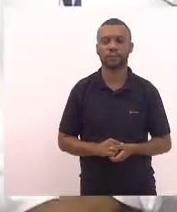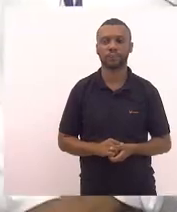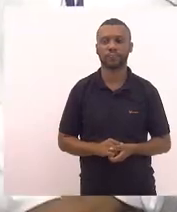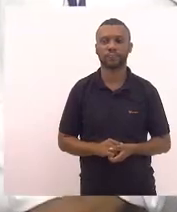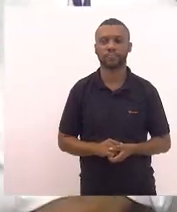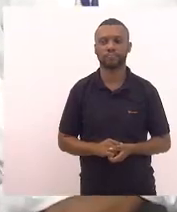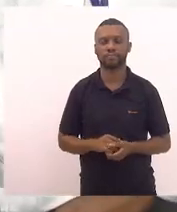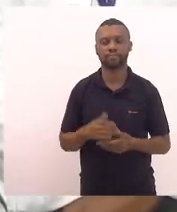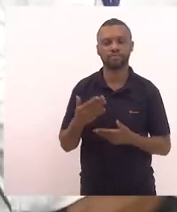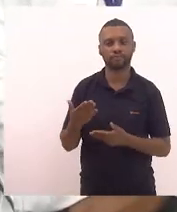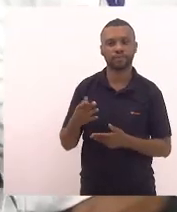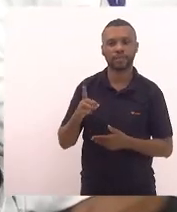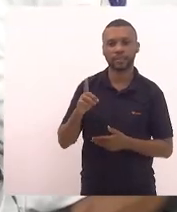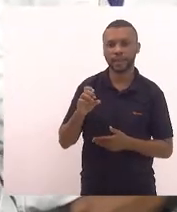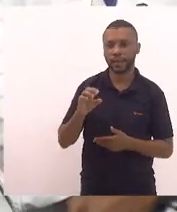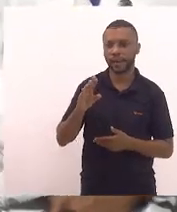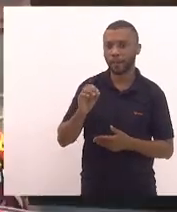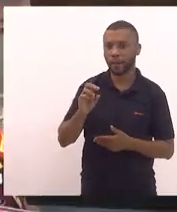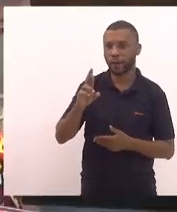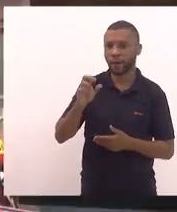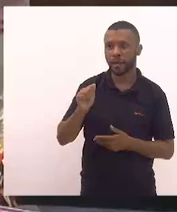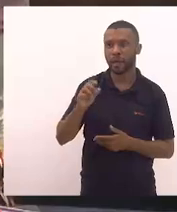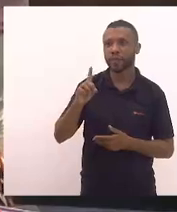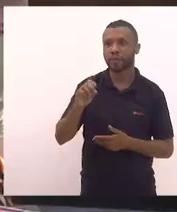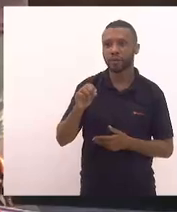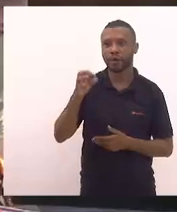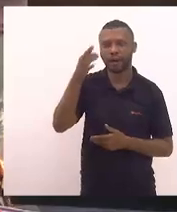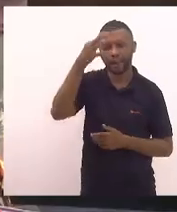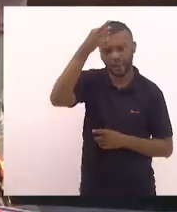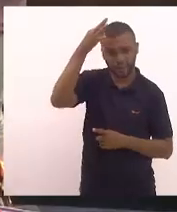Senhora Débora do Espírito Santo da Silva.